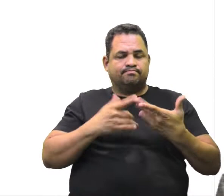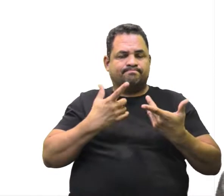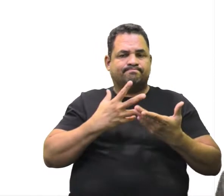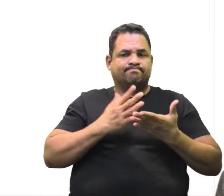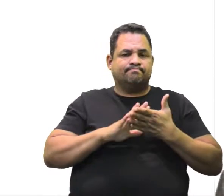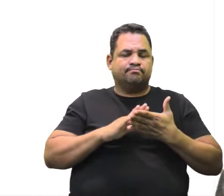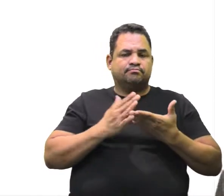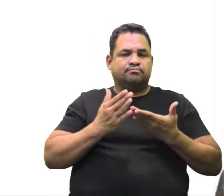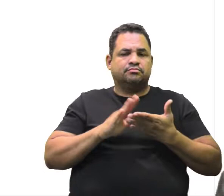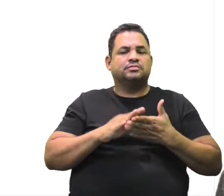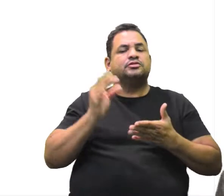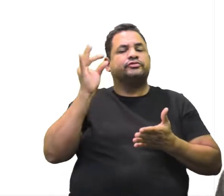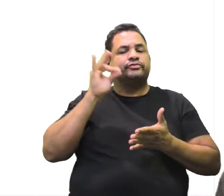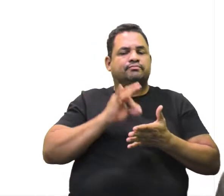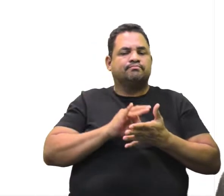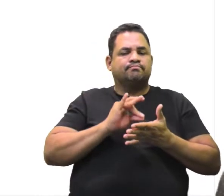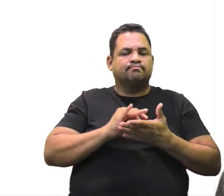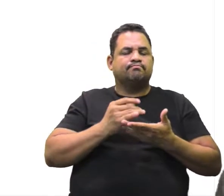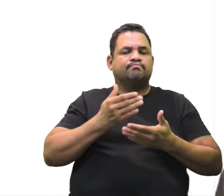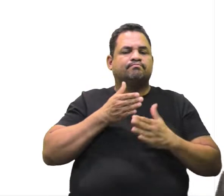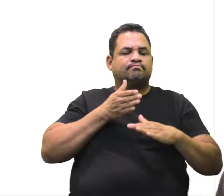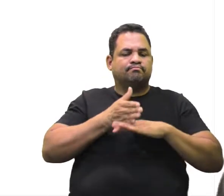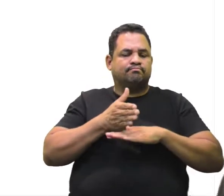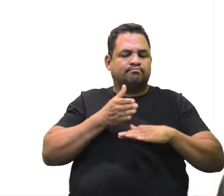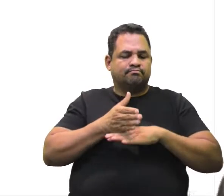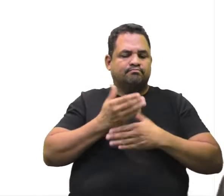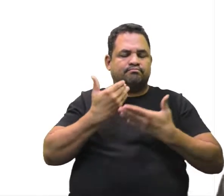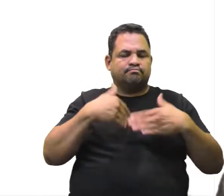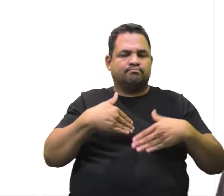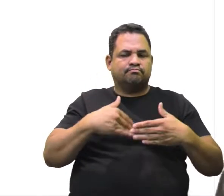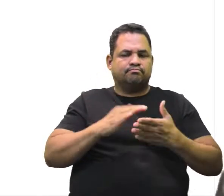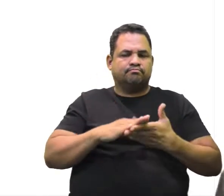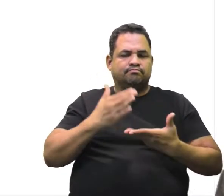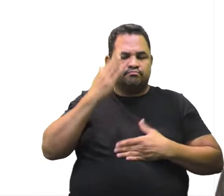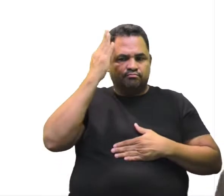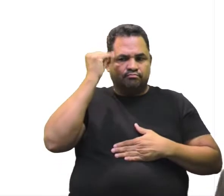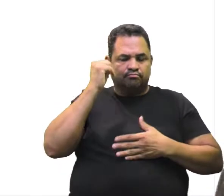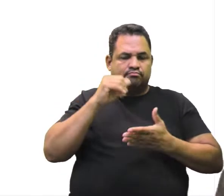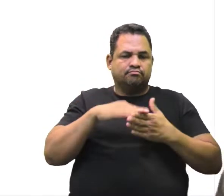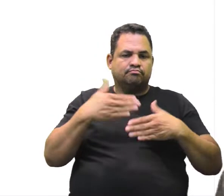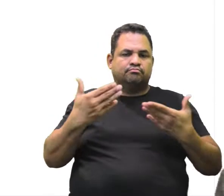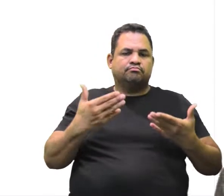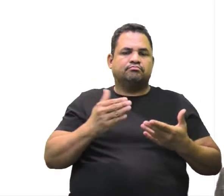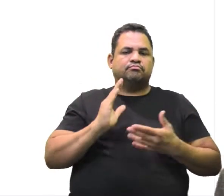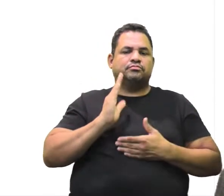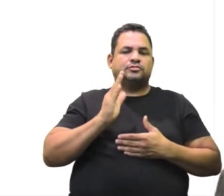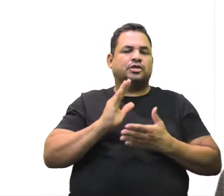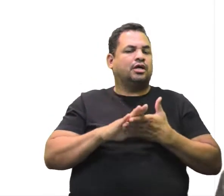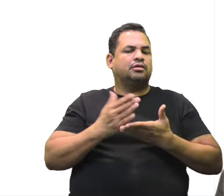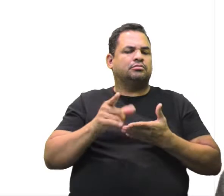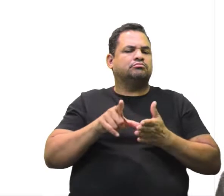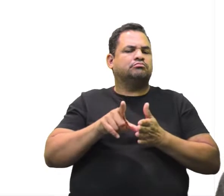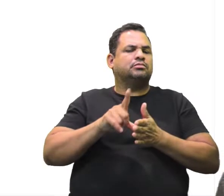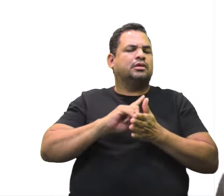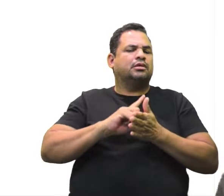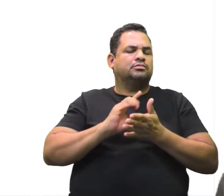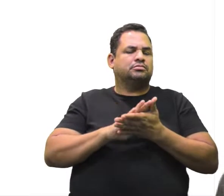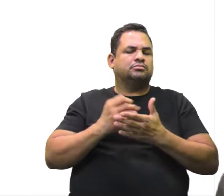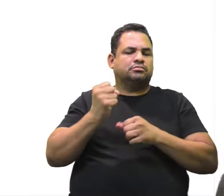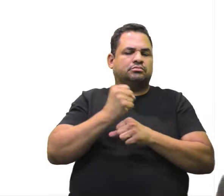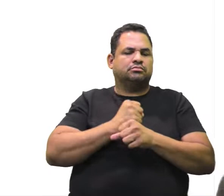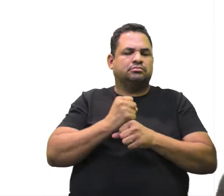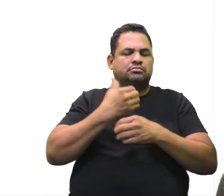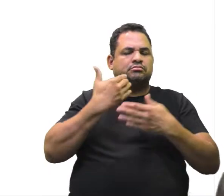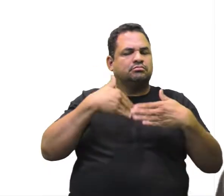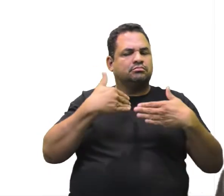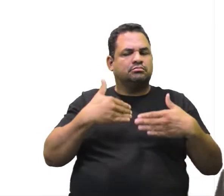você tivesse realmente participando daquela prova, mesmo sabendo que aquela prova já caiu em anos